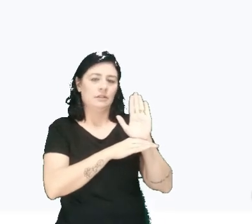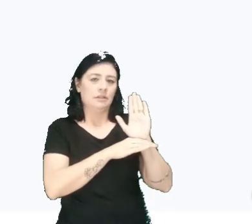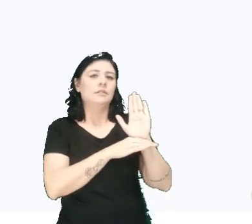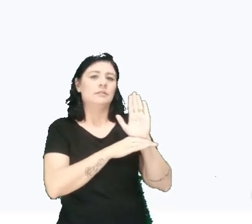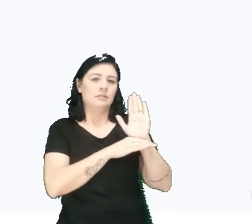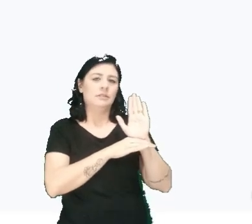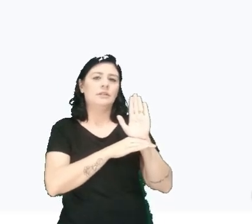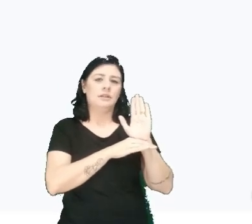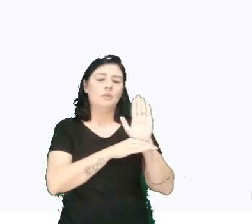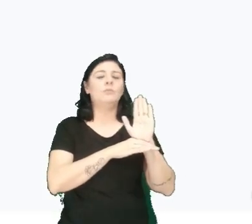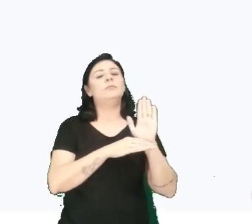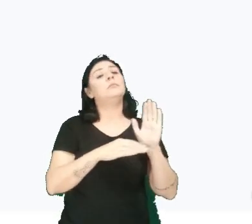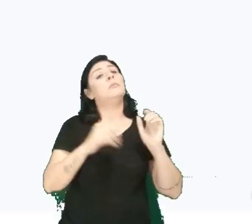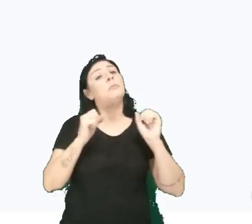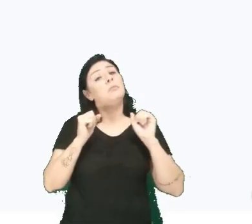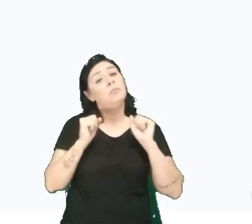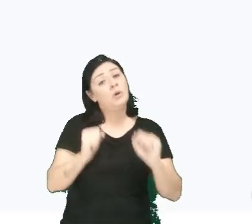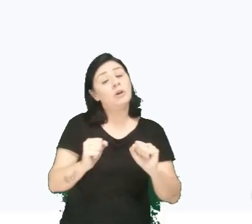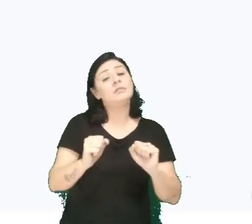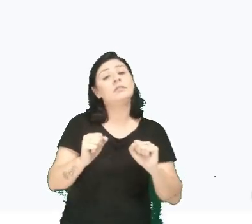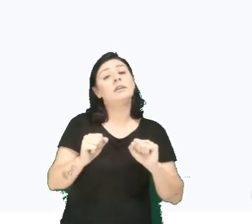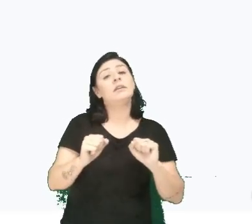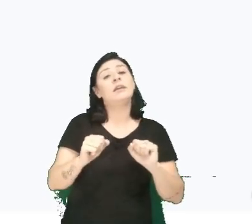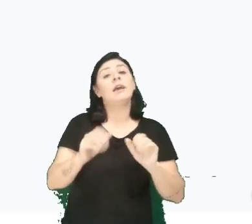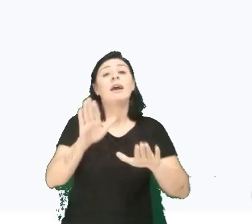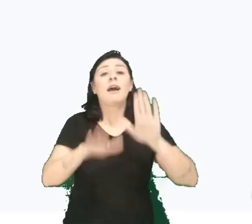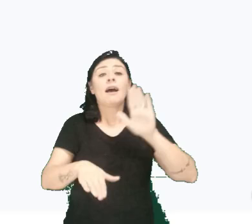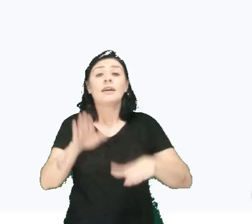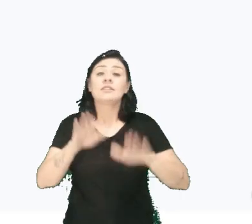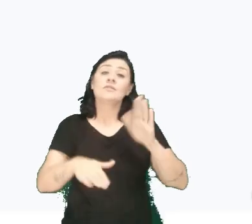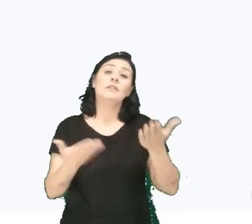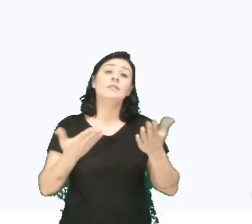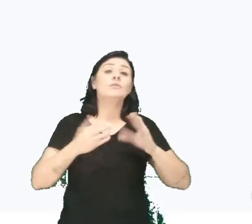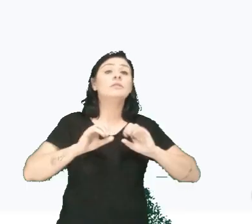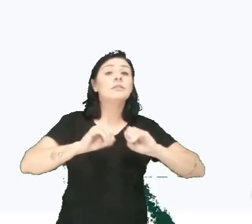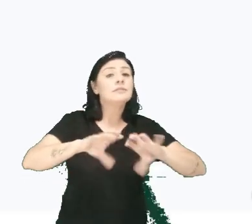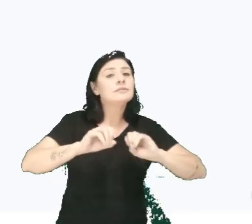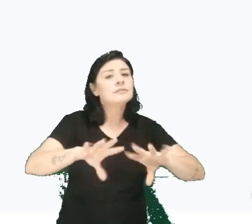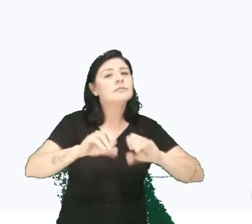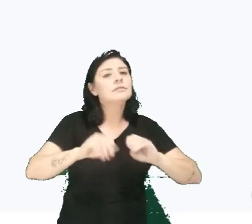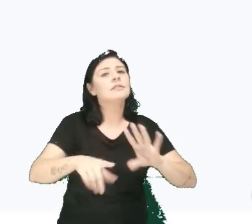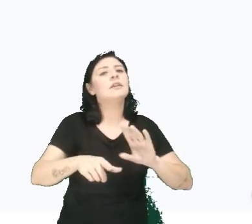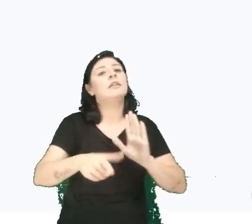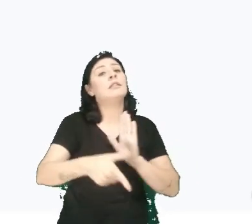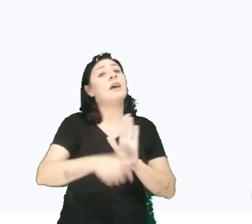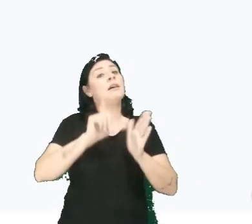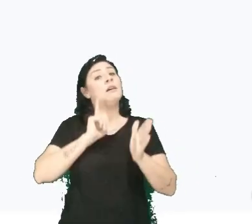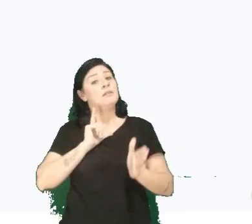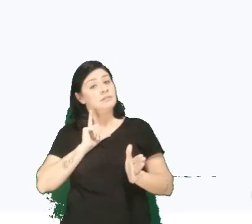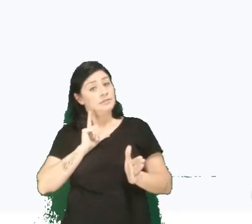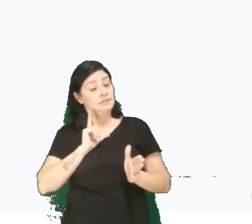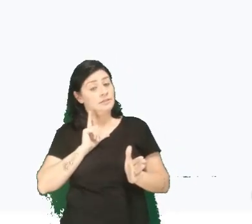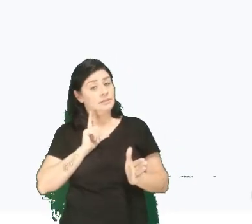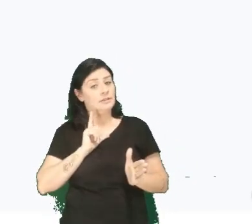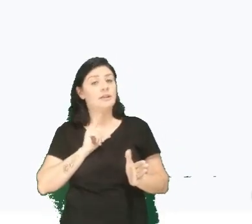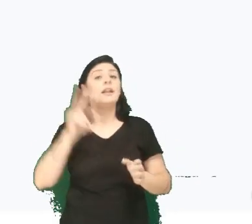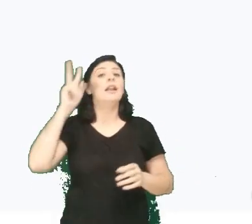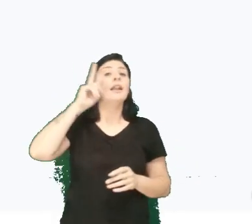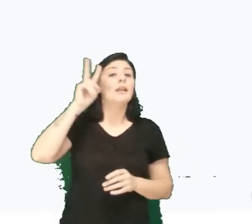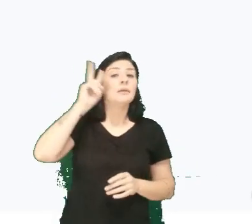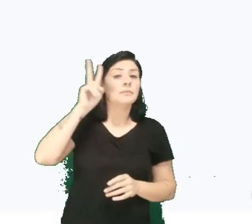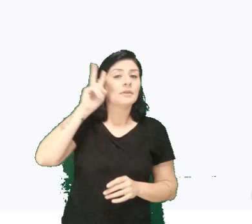não é, nós não vamos ver agora. Você pode antecipar ali algum passo, alguma etapa aqui. Lembrando que aqui